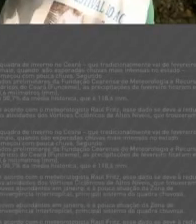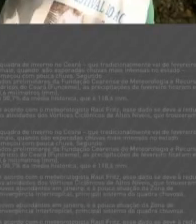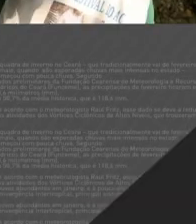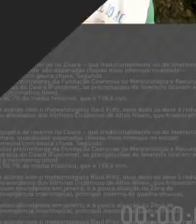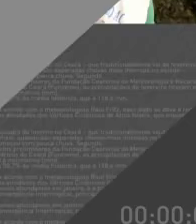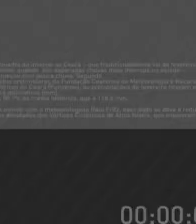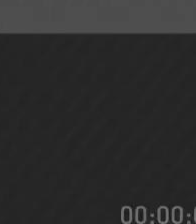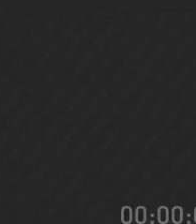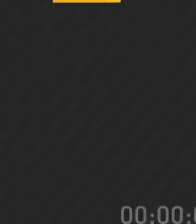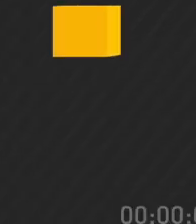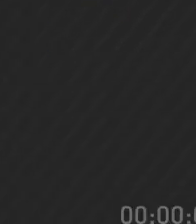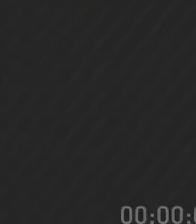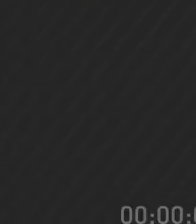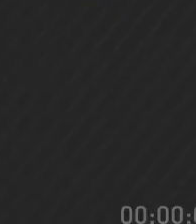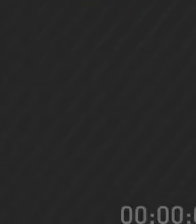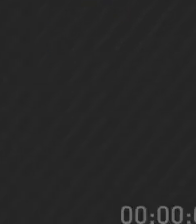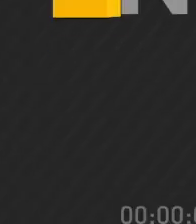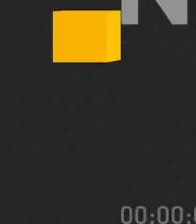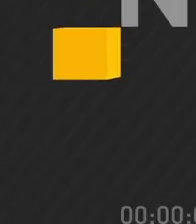ae